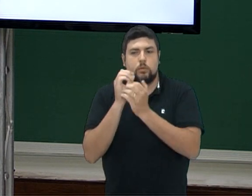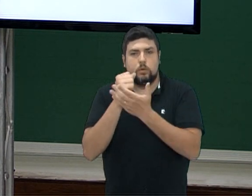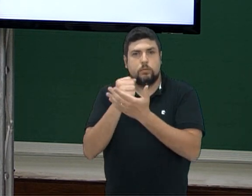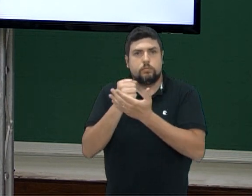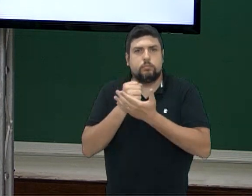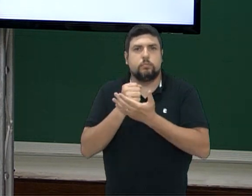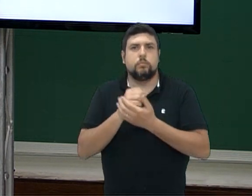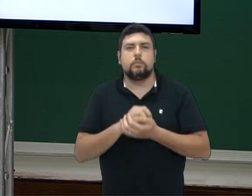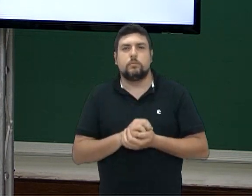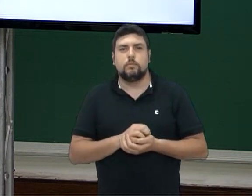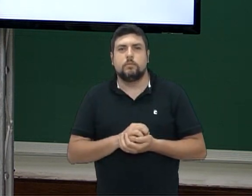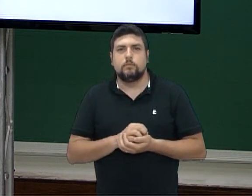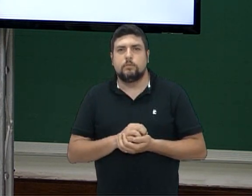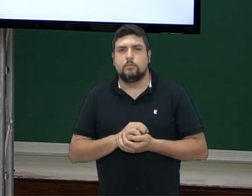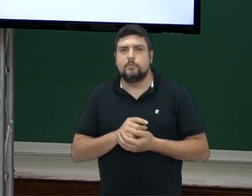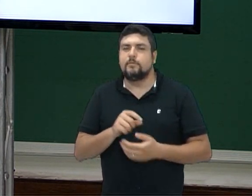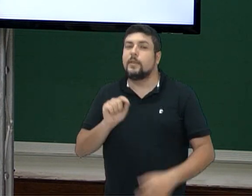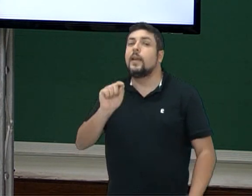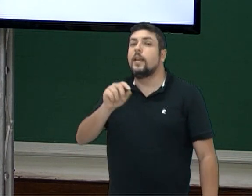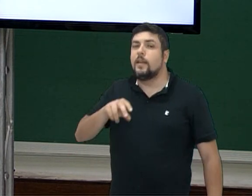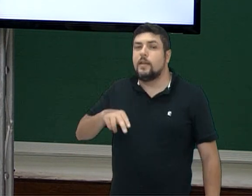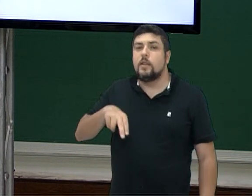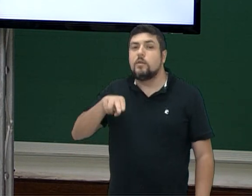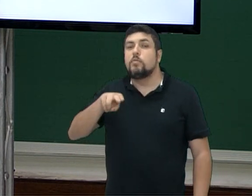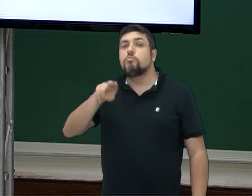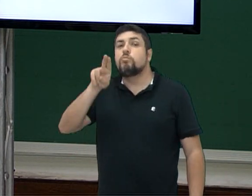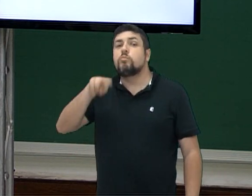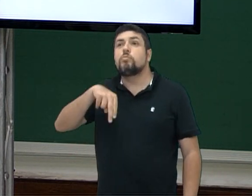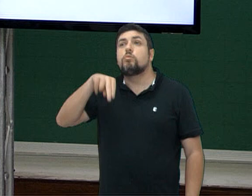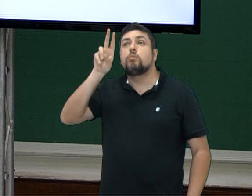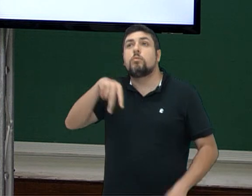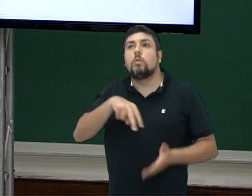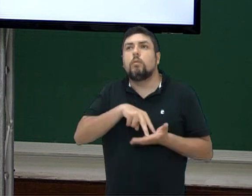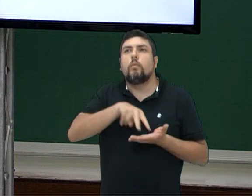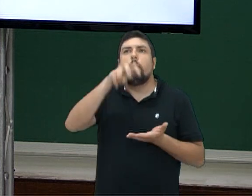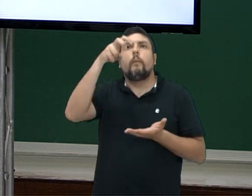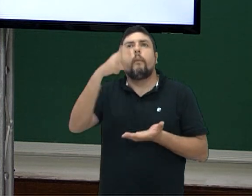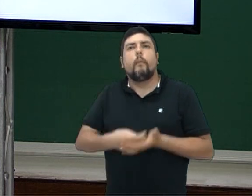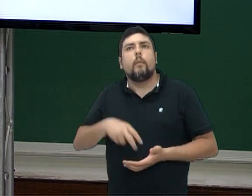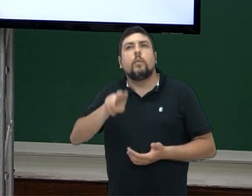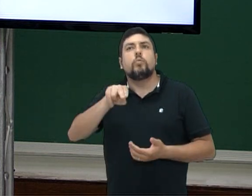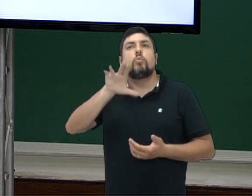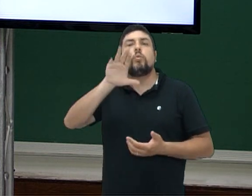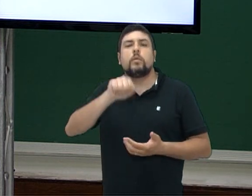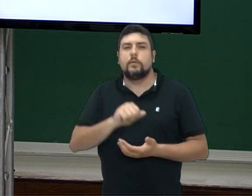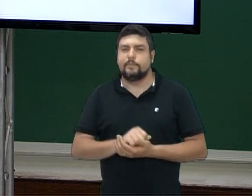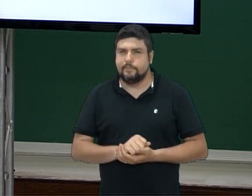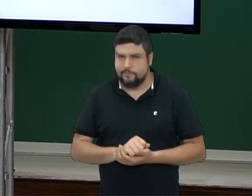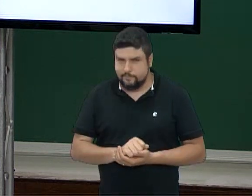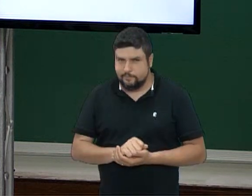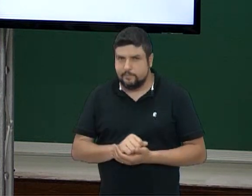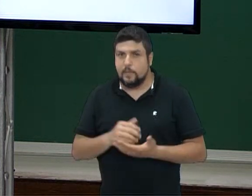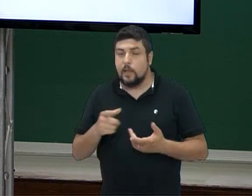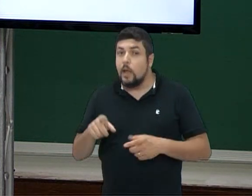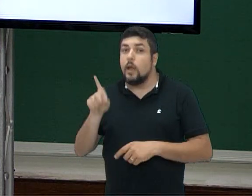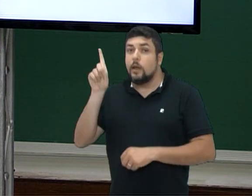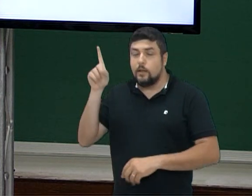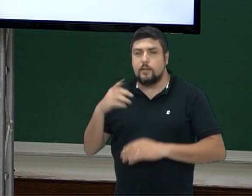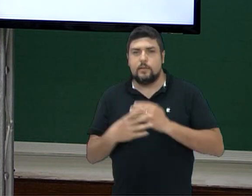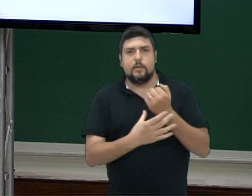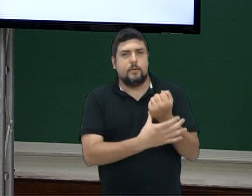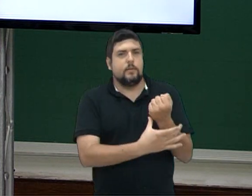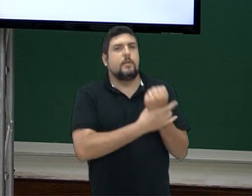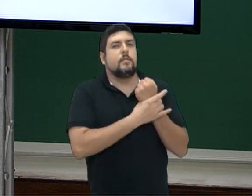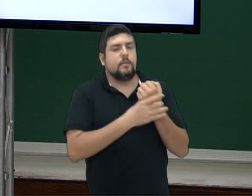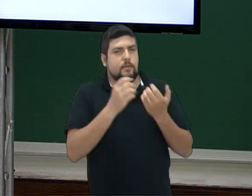extremidades, né? Quem nunca caiu e chegou com o cotovelo ralado, com o joelho ali ralado. Então, esses equipamentos ajudam a proteger,